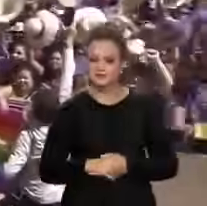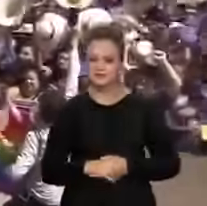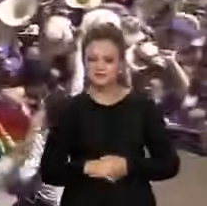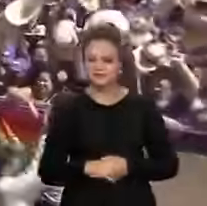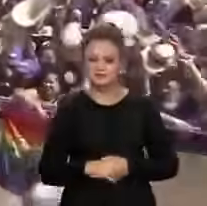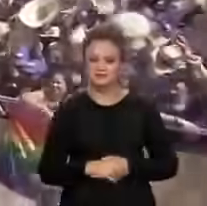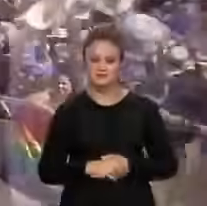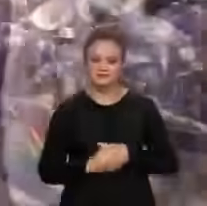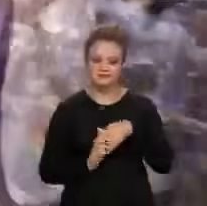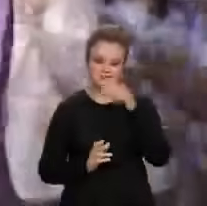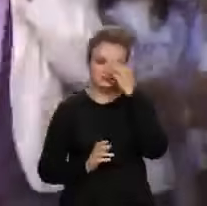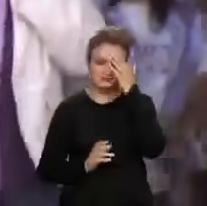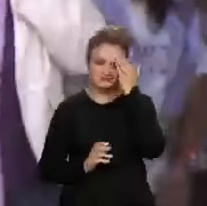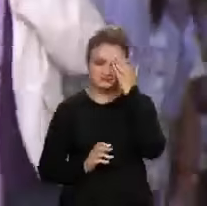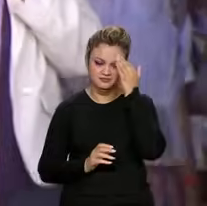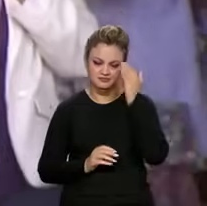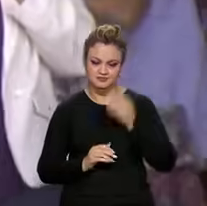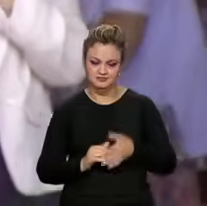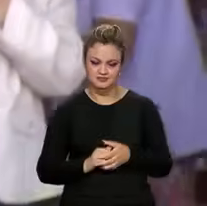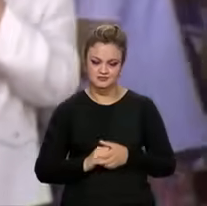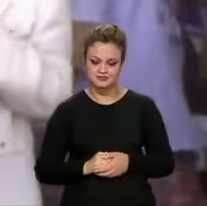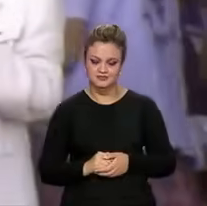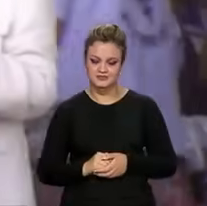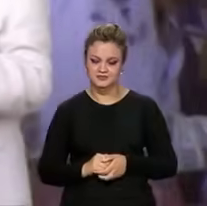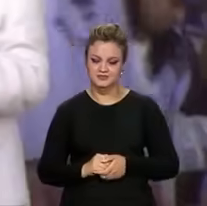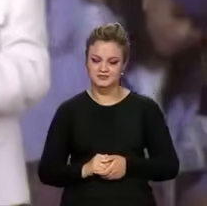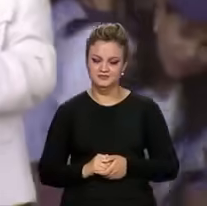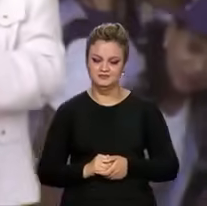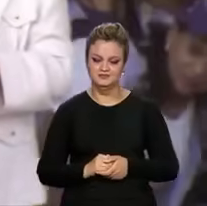Ok com você